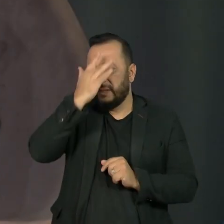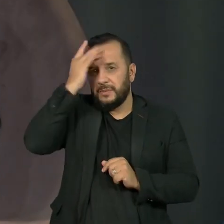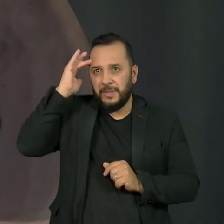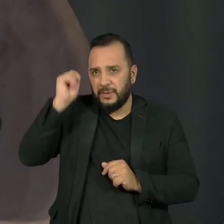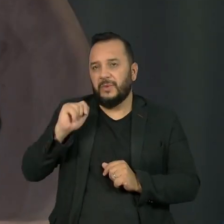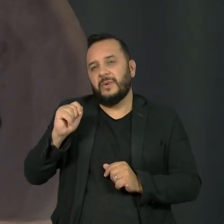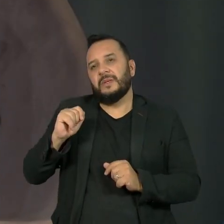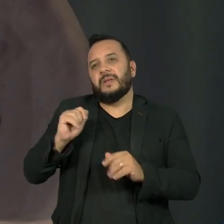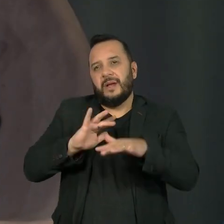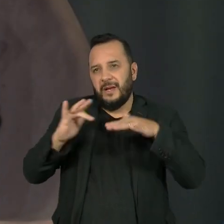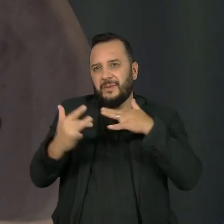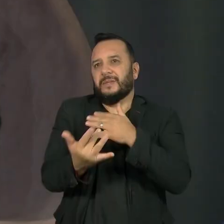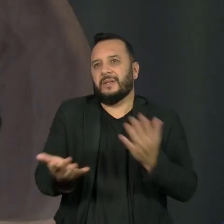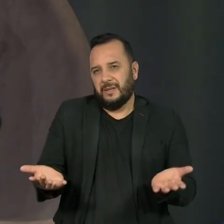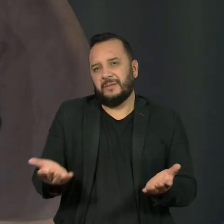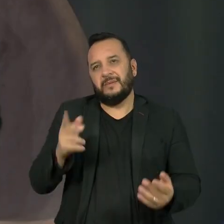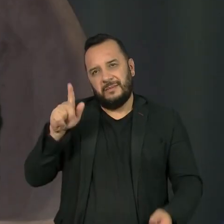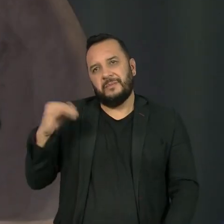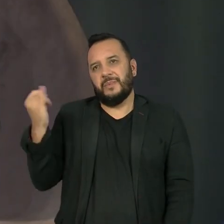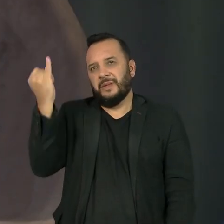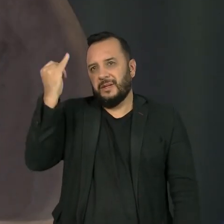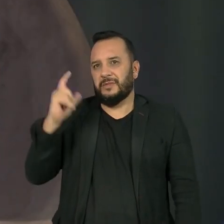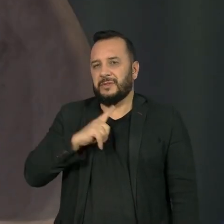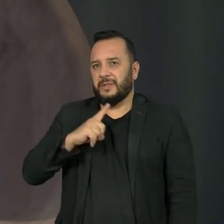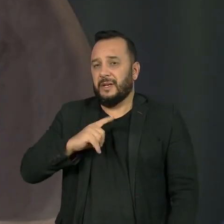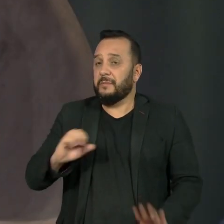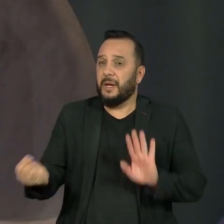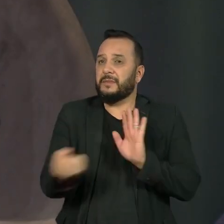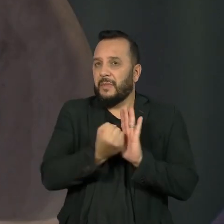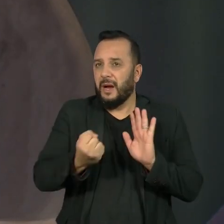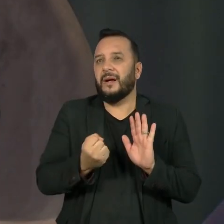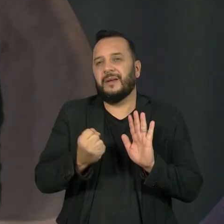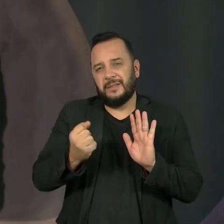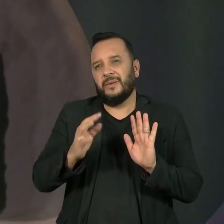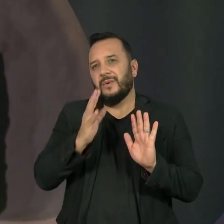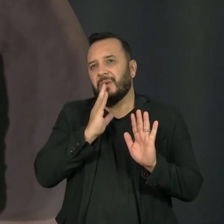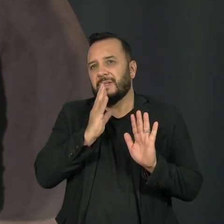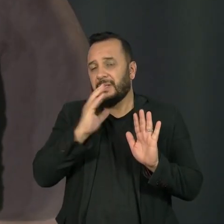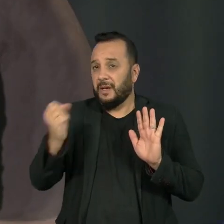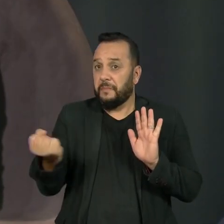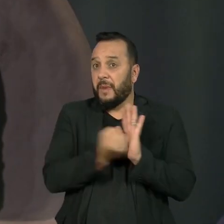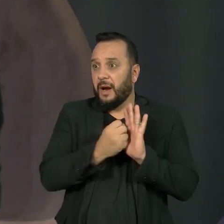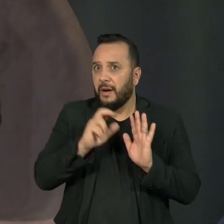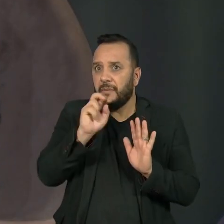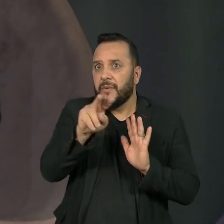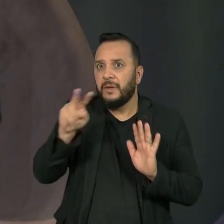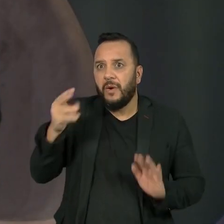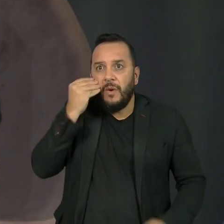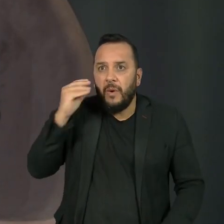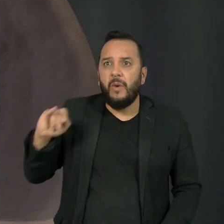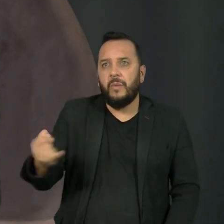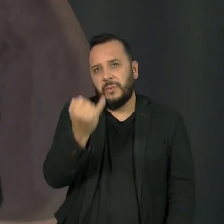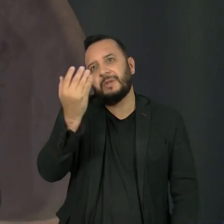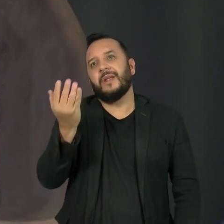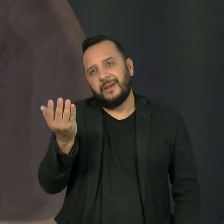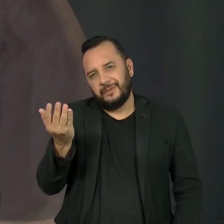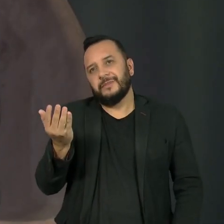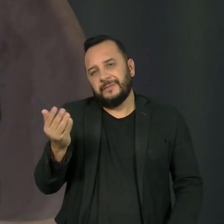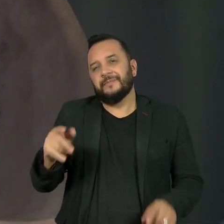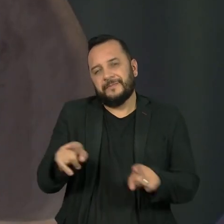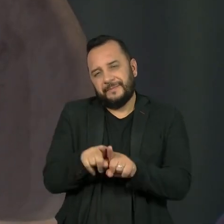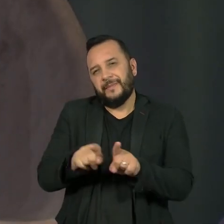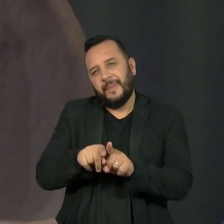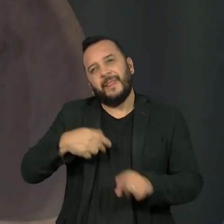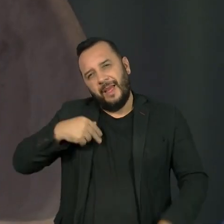através das redes sociais, e isso é muito importante, para as marcas tomarem partido. E as marcas viram ali oportunidade e oportunismo.